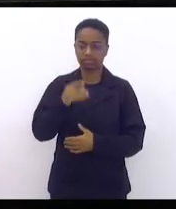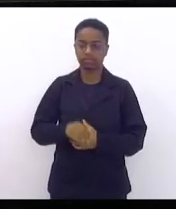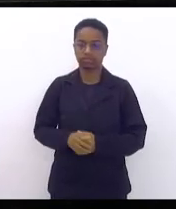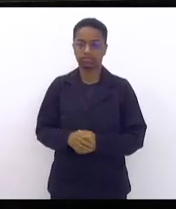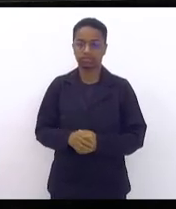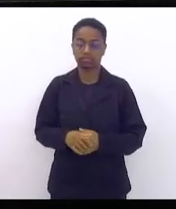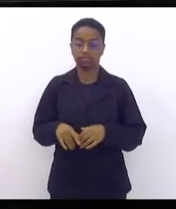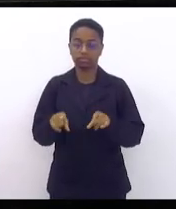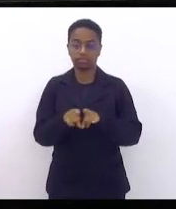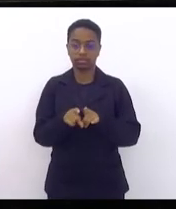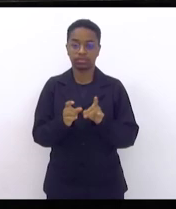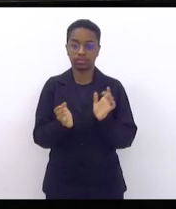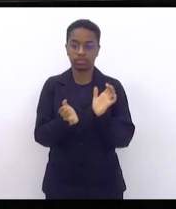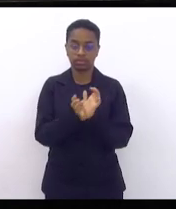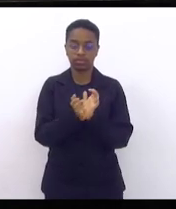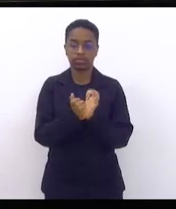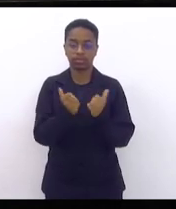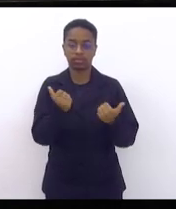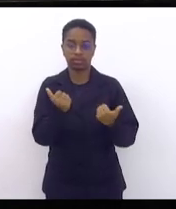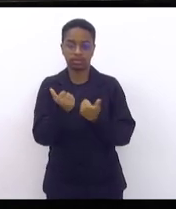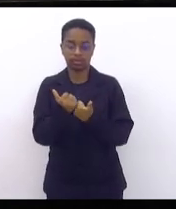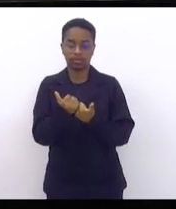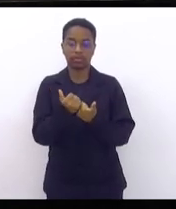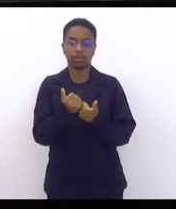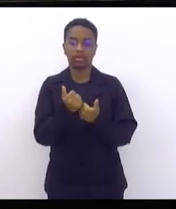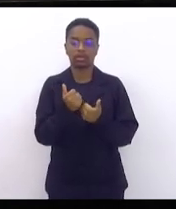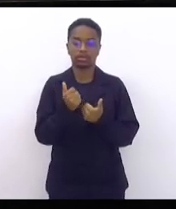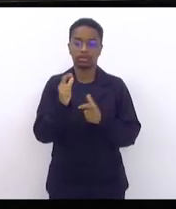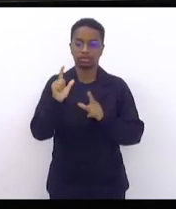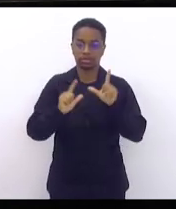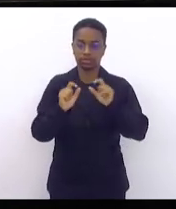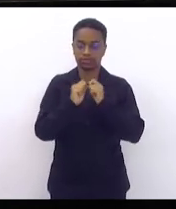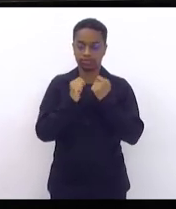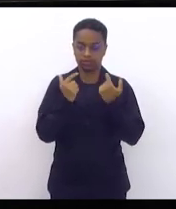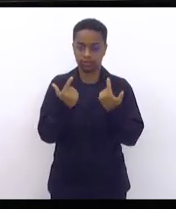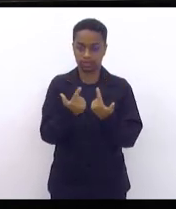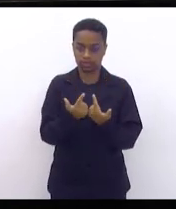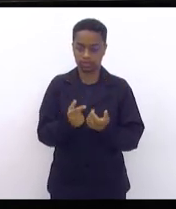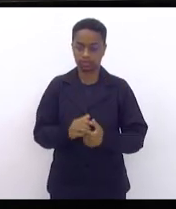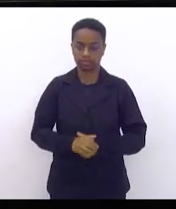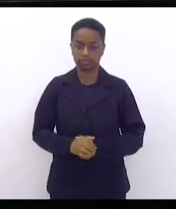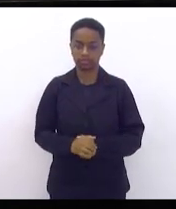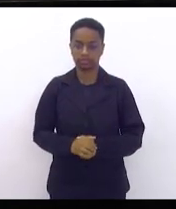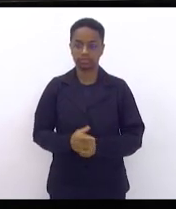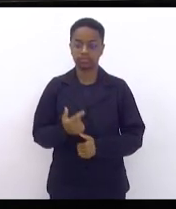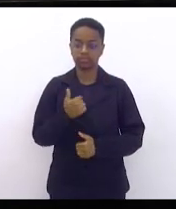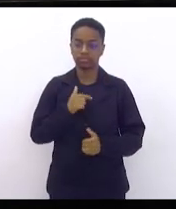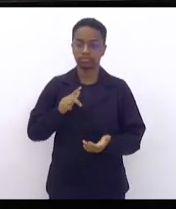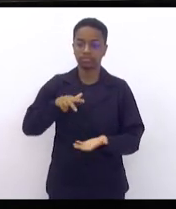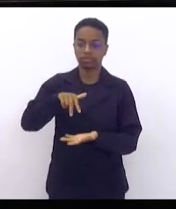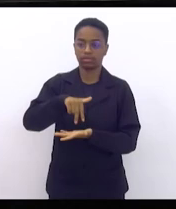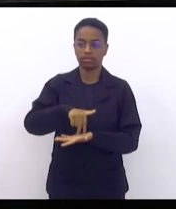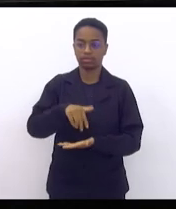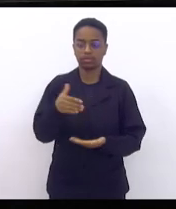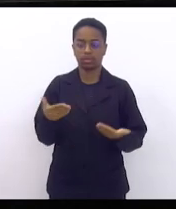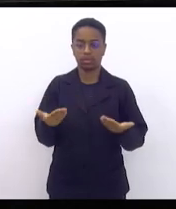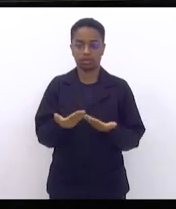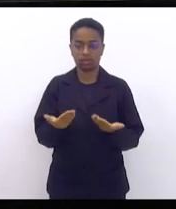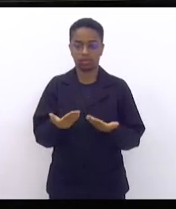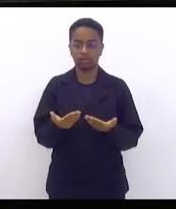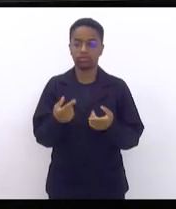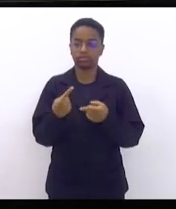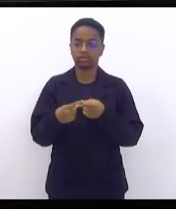toda Assessoria TV alerj Presidente eu venho esta Tribuna para